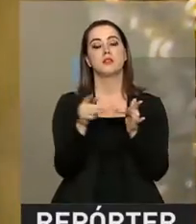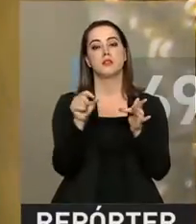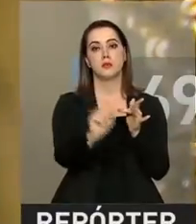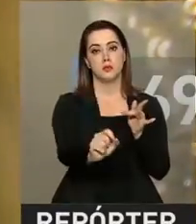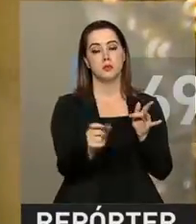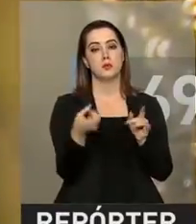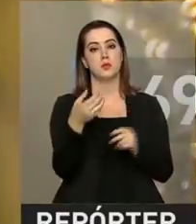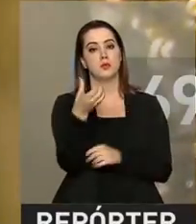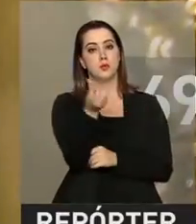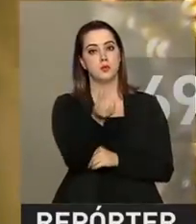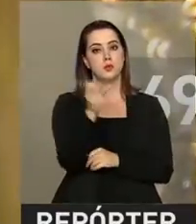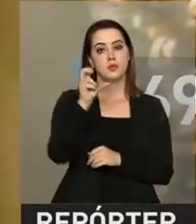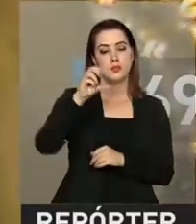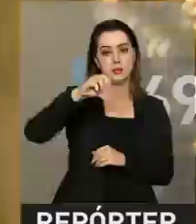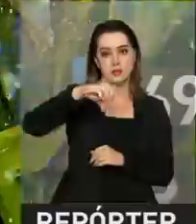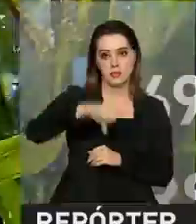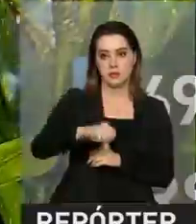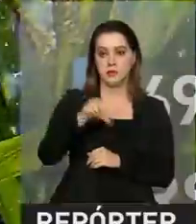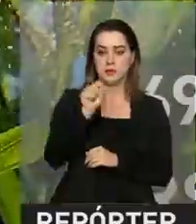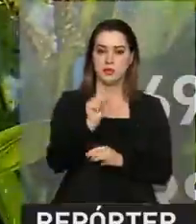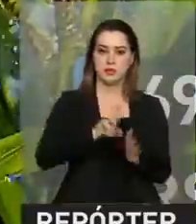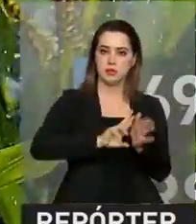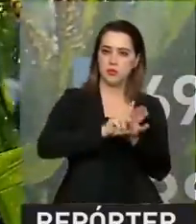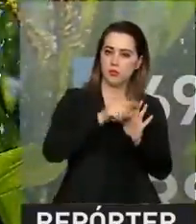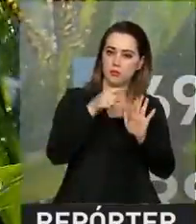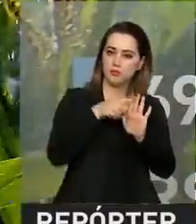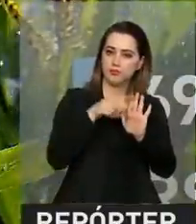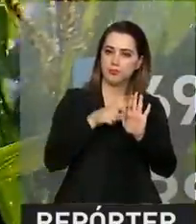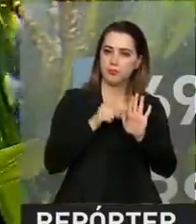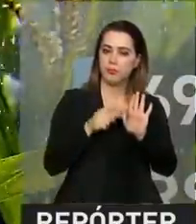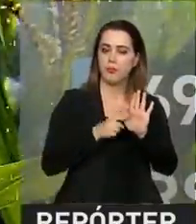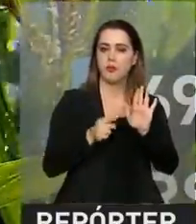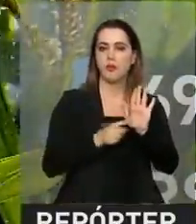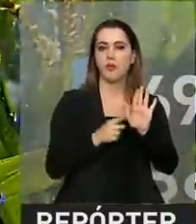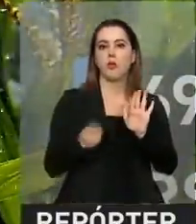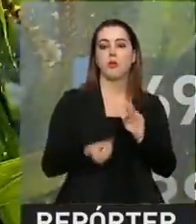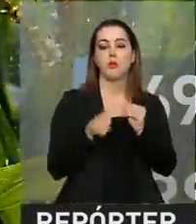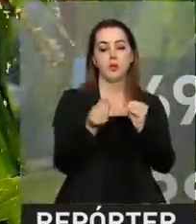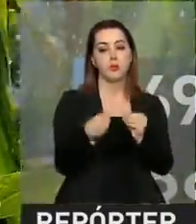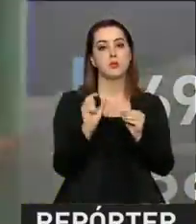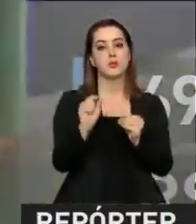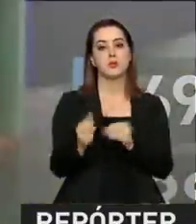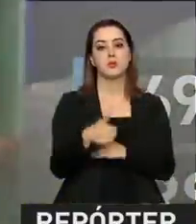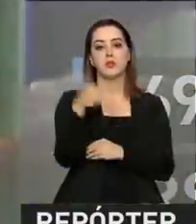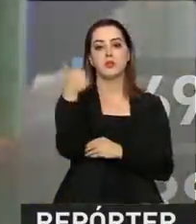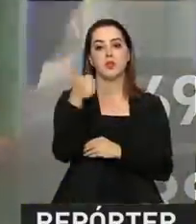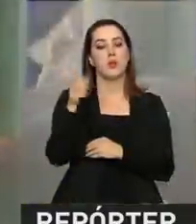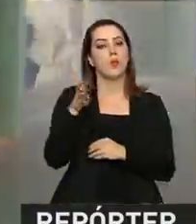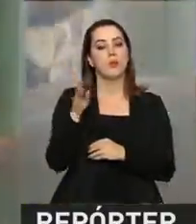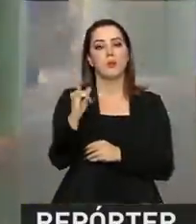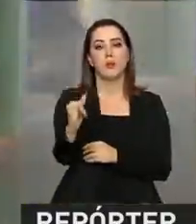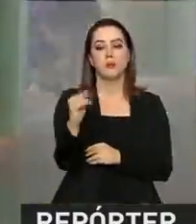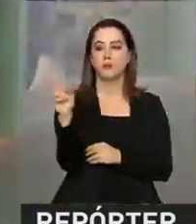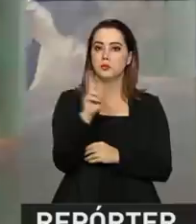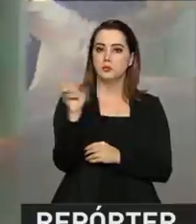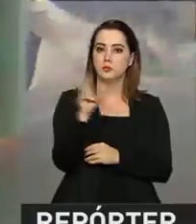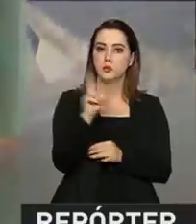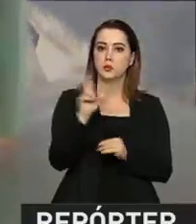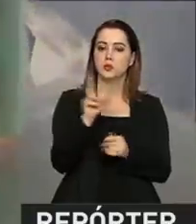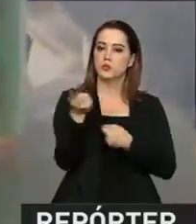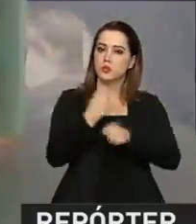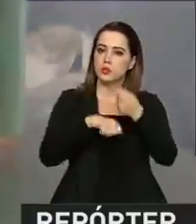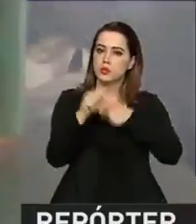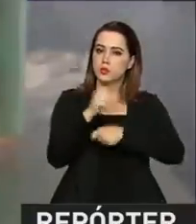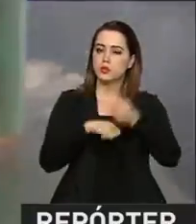69 medidas que vão dinamizar o setor e gerar 1 bilhão de reais apenas com mais eficiência uma fração do que